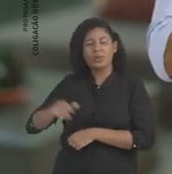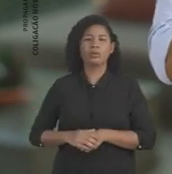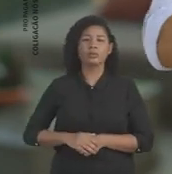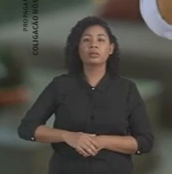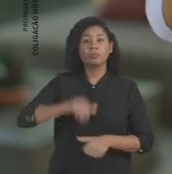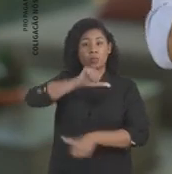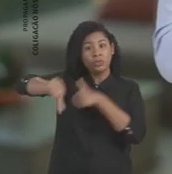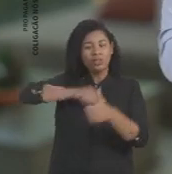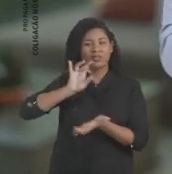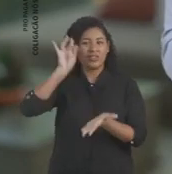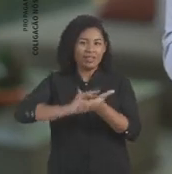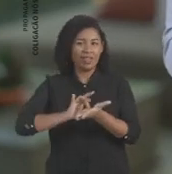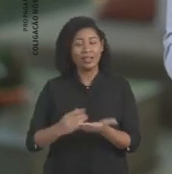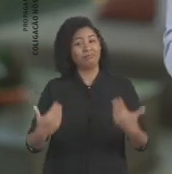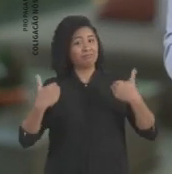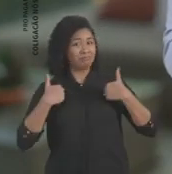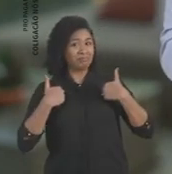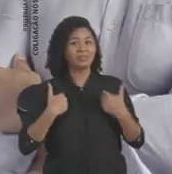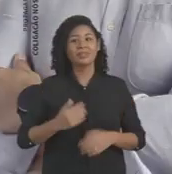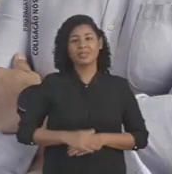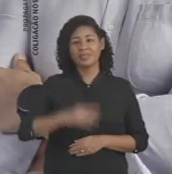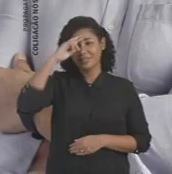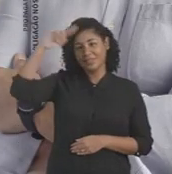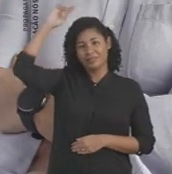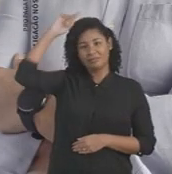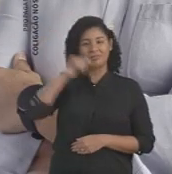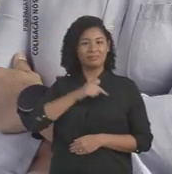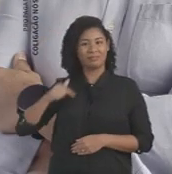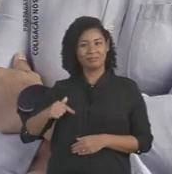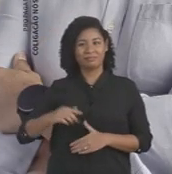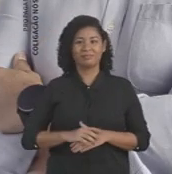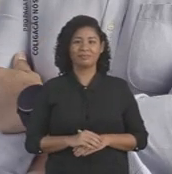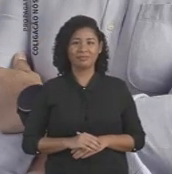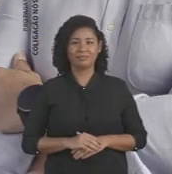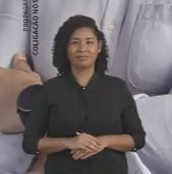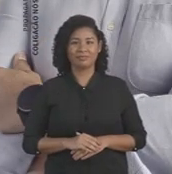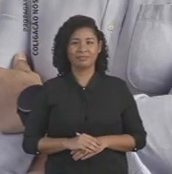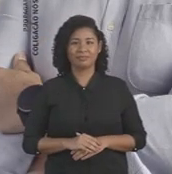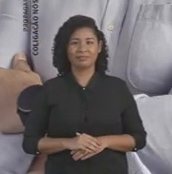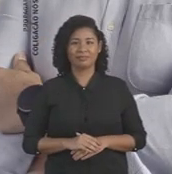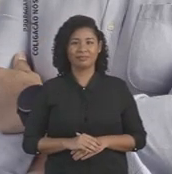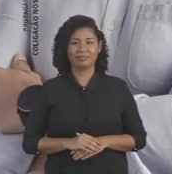de verdade é senador Bessa 777, Ricardo Nicolau, governador 77.